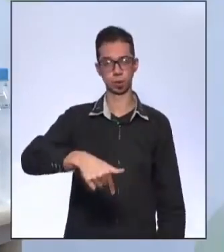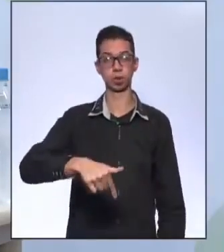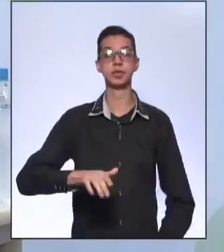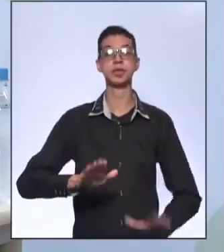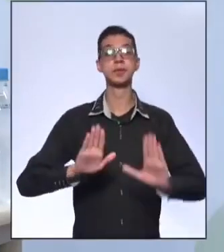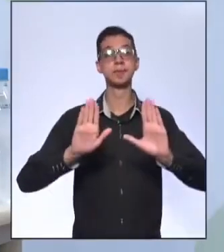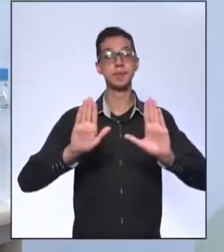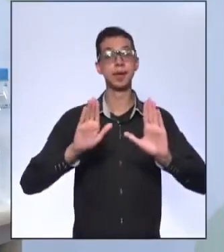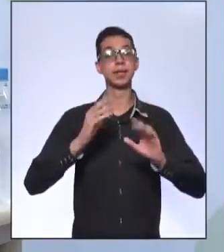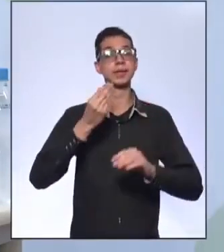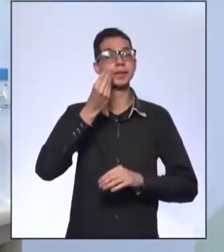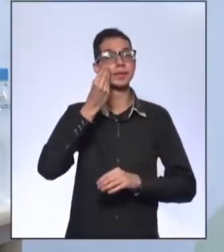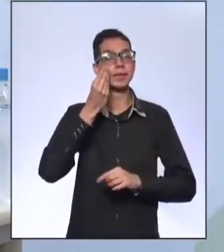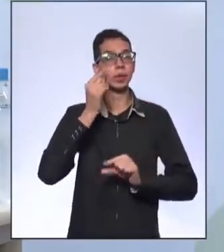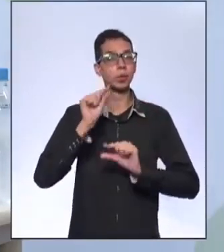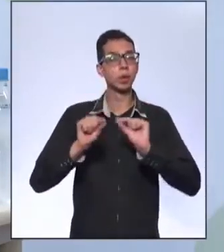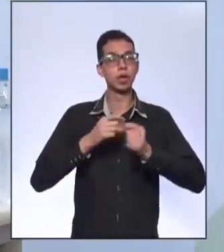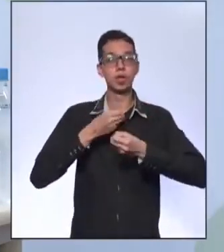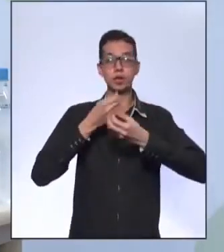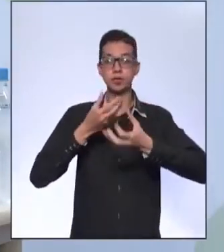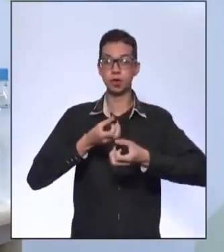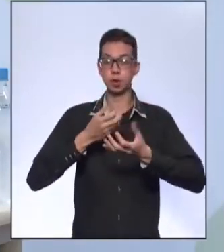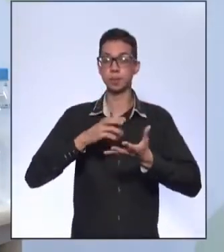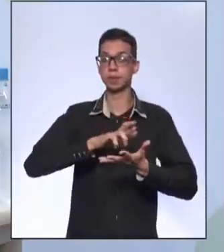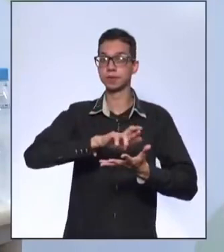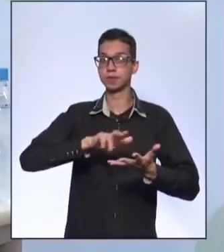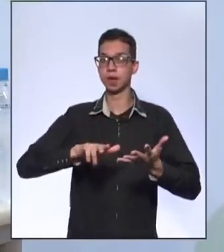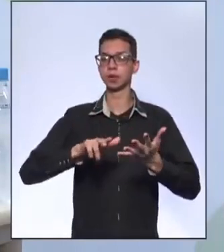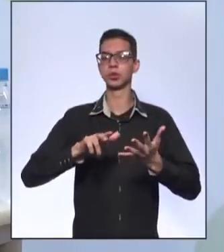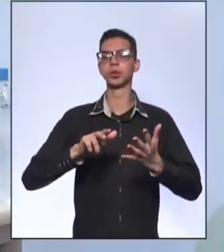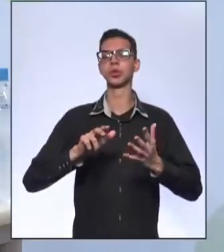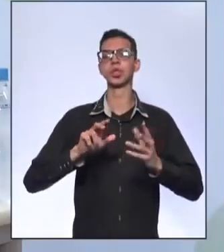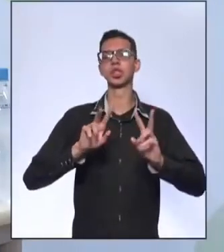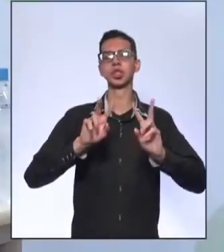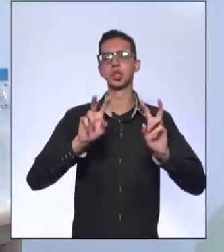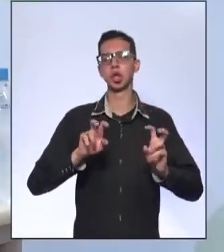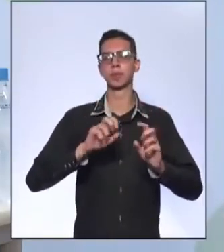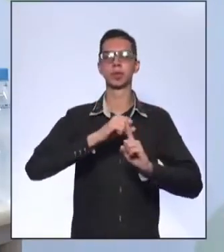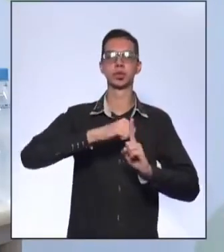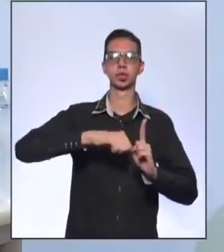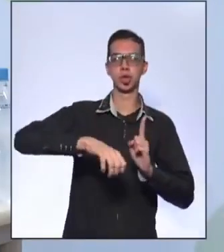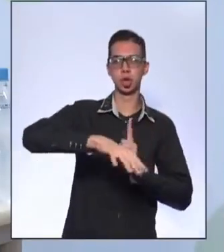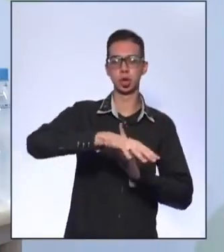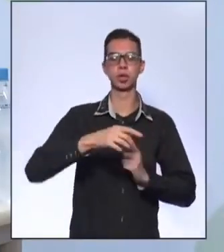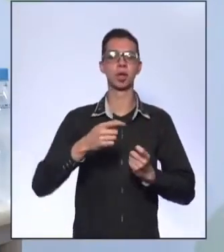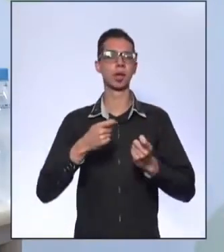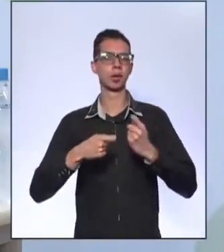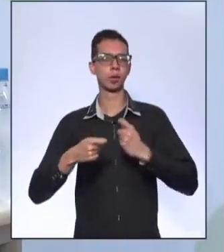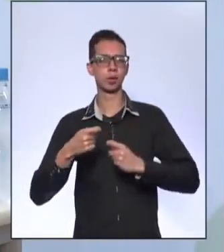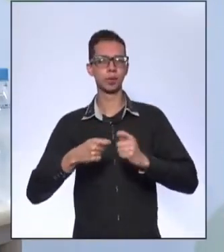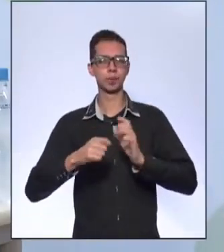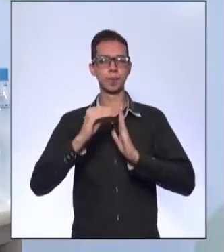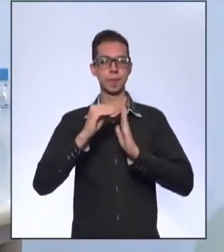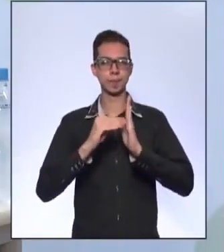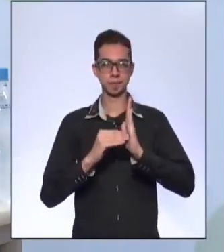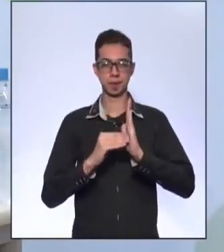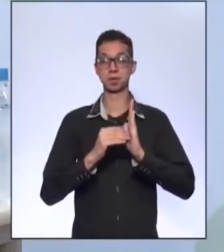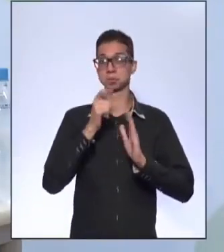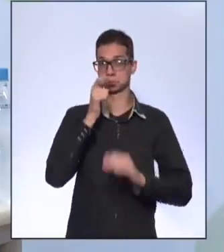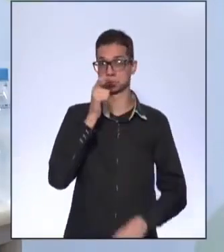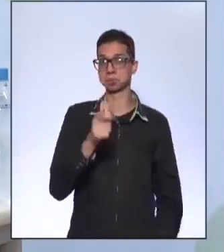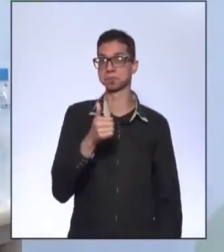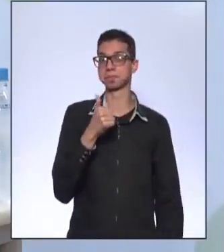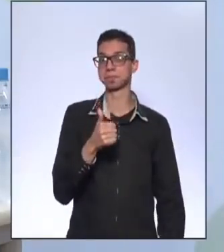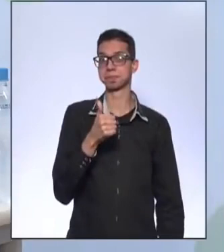enfermos do que a gente tem né de várias quantidades é de processos sociais econômicos até interessante para quem gosta desses dados